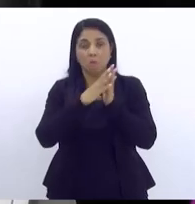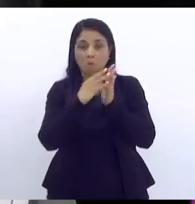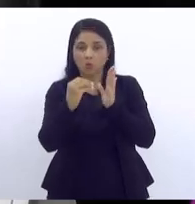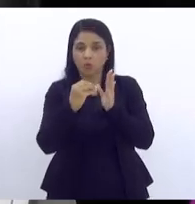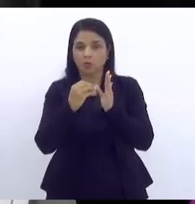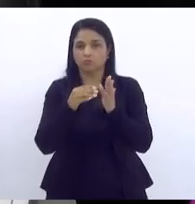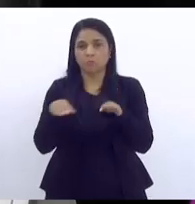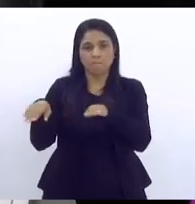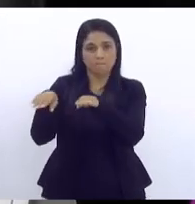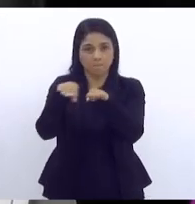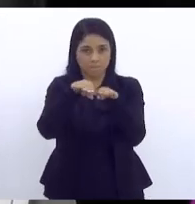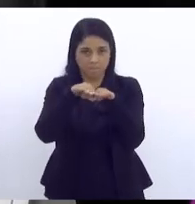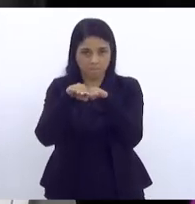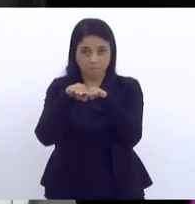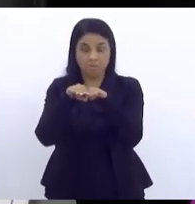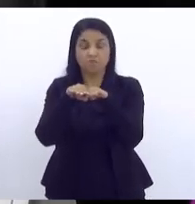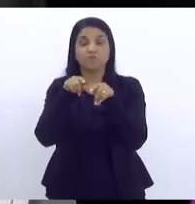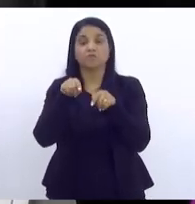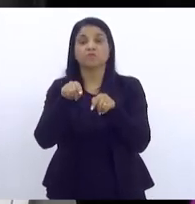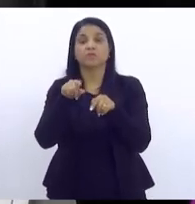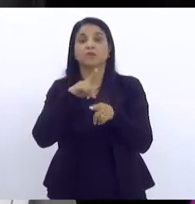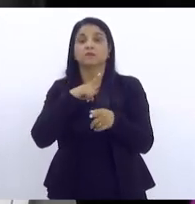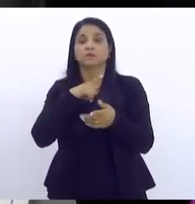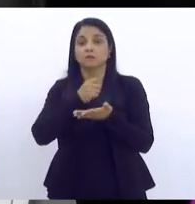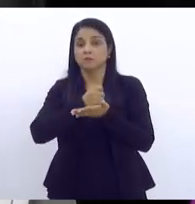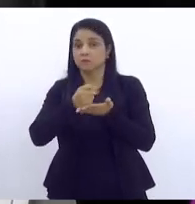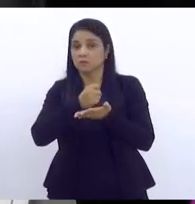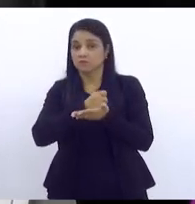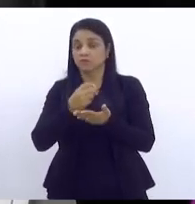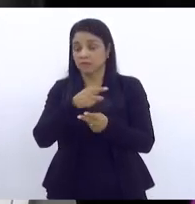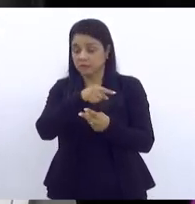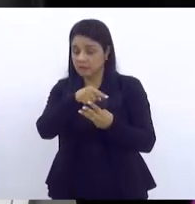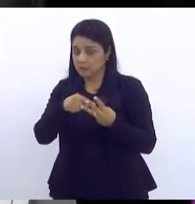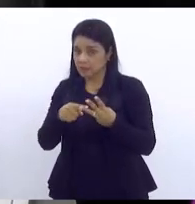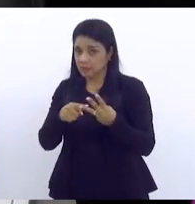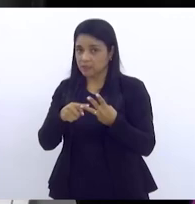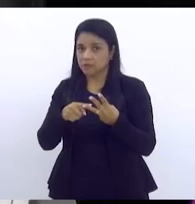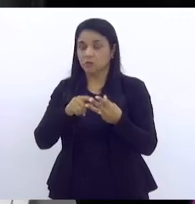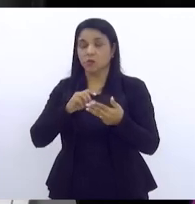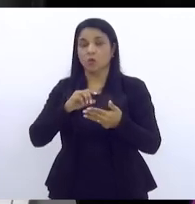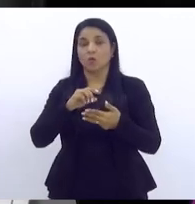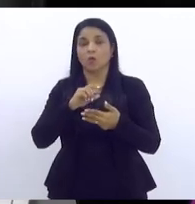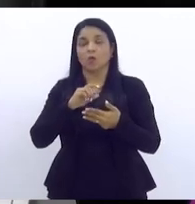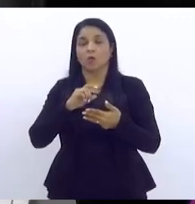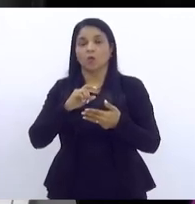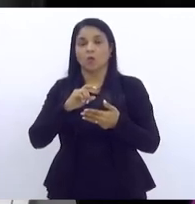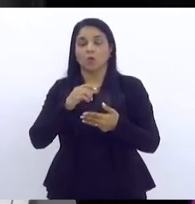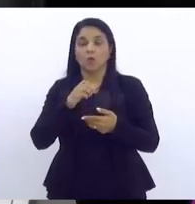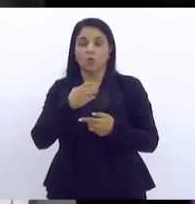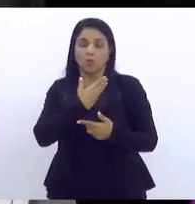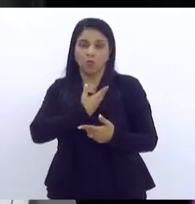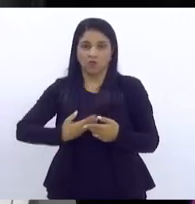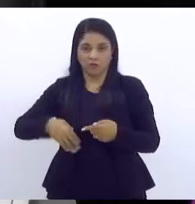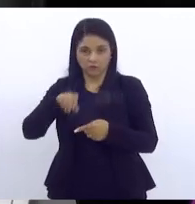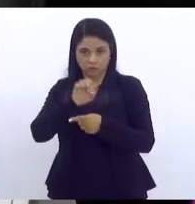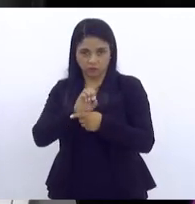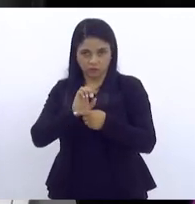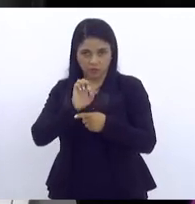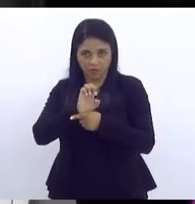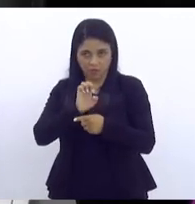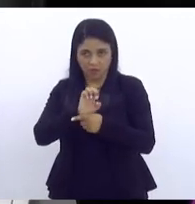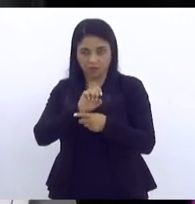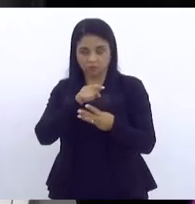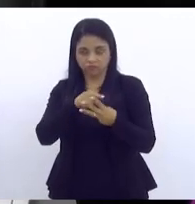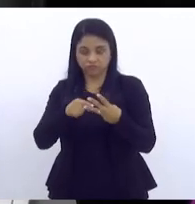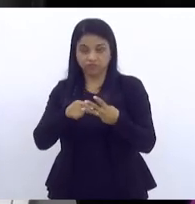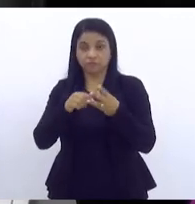prevista eh nós temos três atores o poder concedente nesse caso o governo do estado representado no